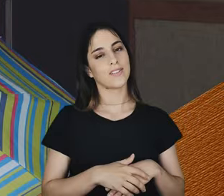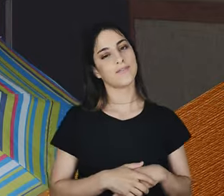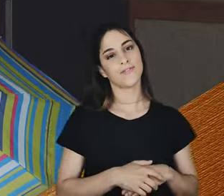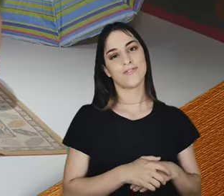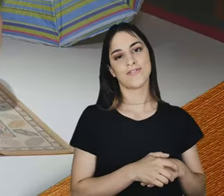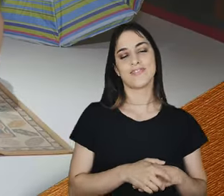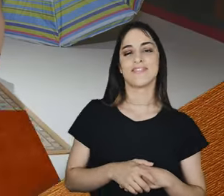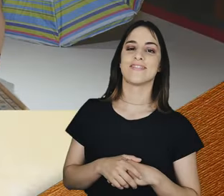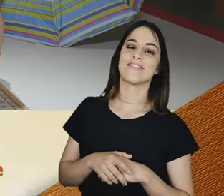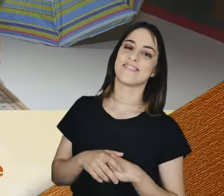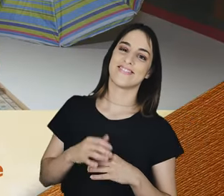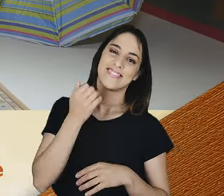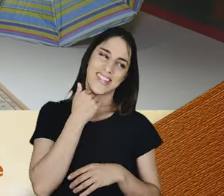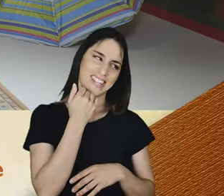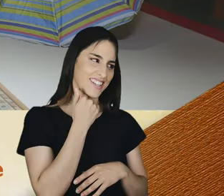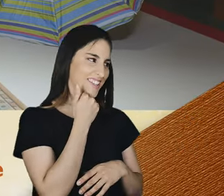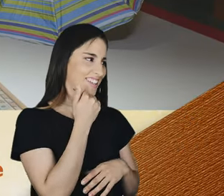Joana.